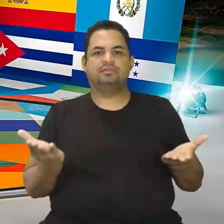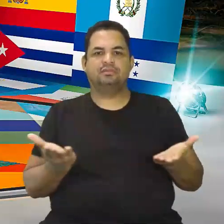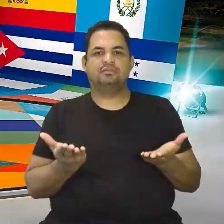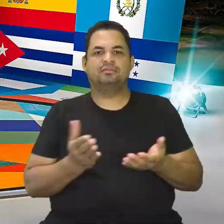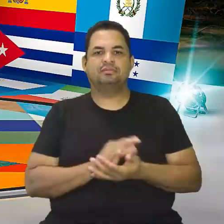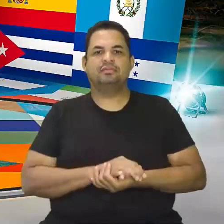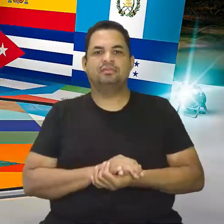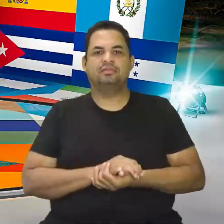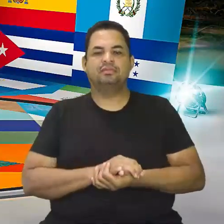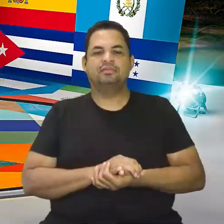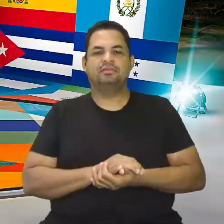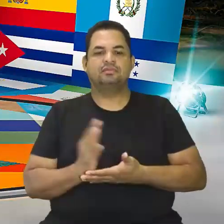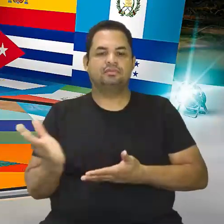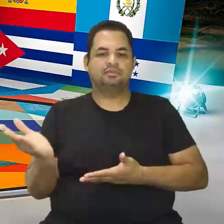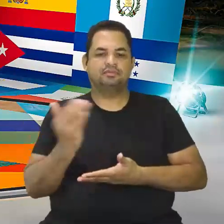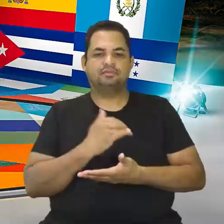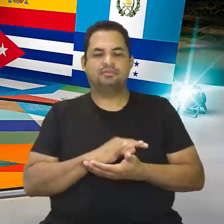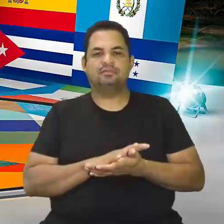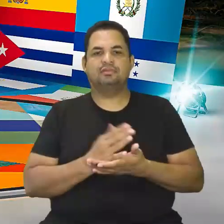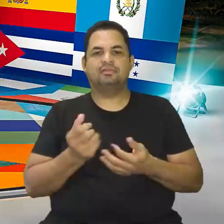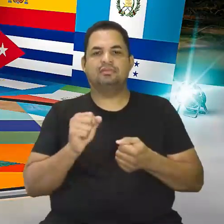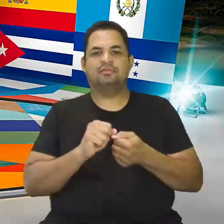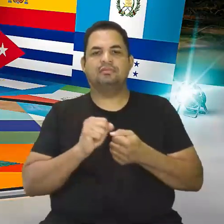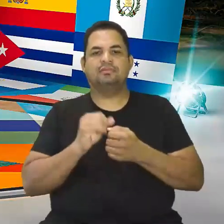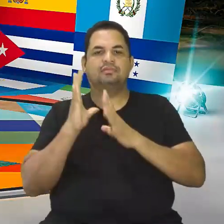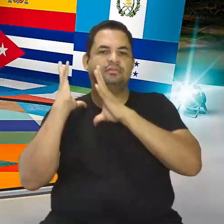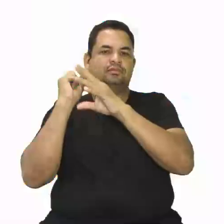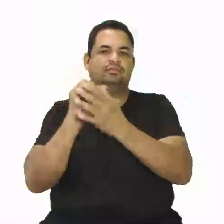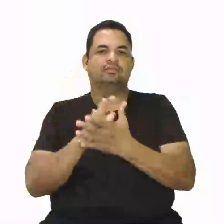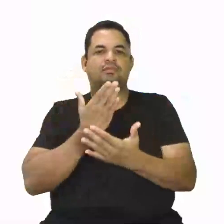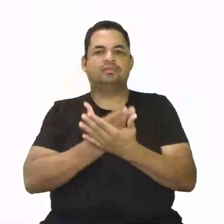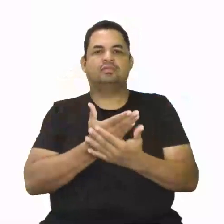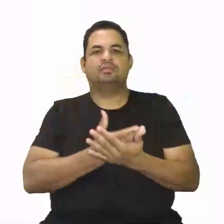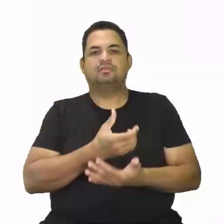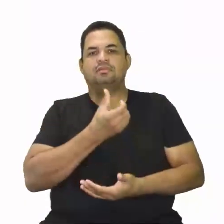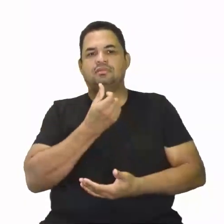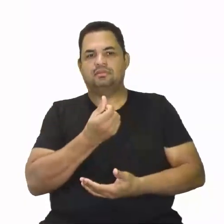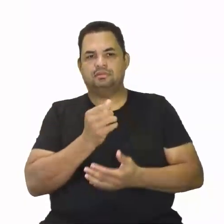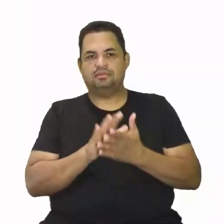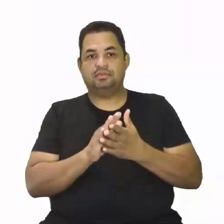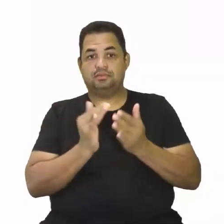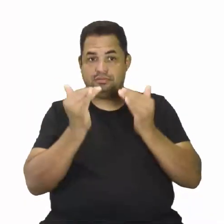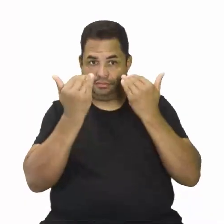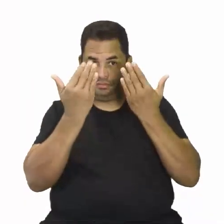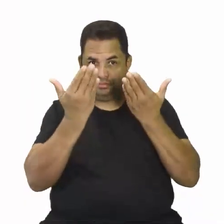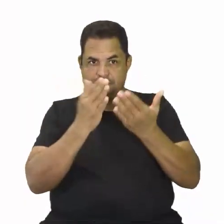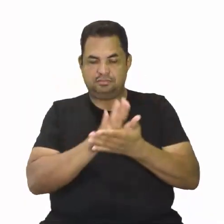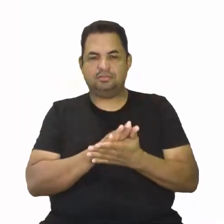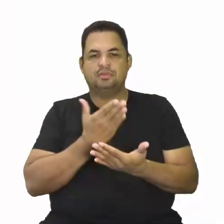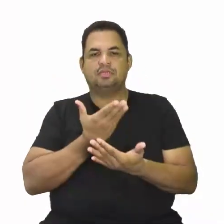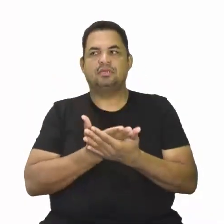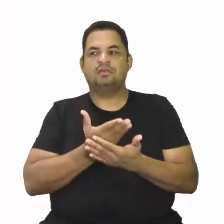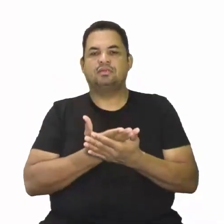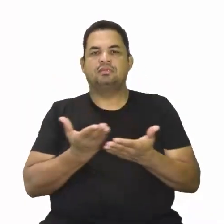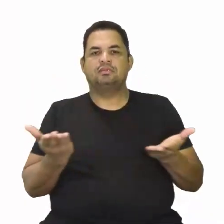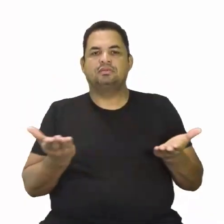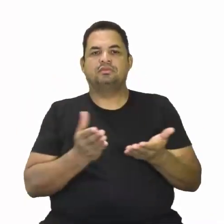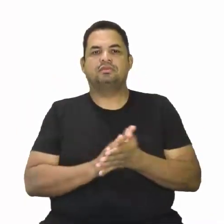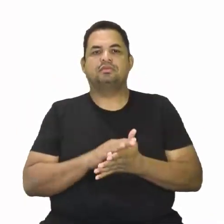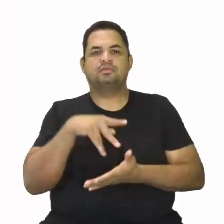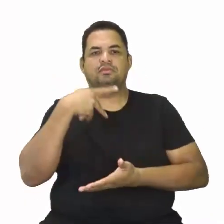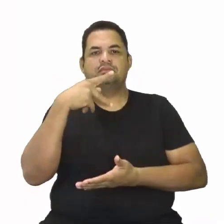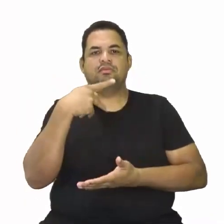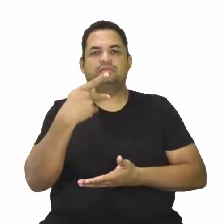Prontinhos? Então, vamos lá para a nossa revisão da aula 6. Se liga aí! Na aula de hoje, galera, nós